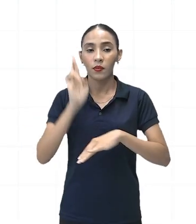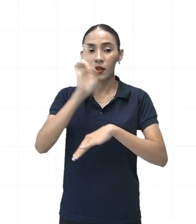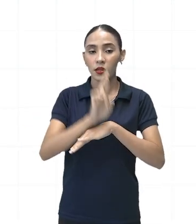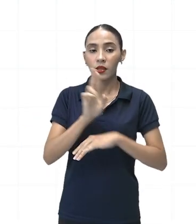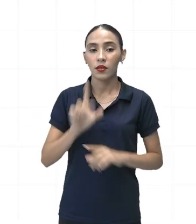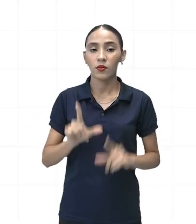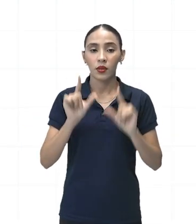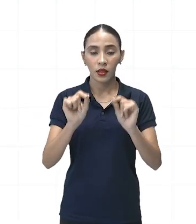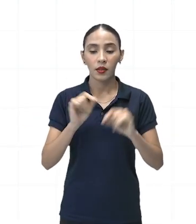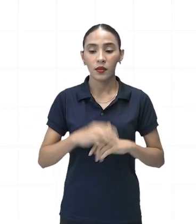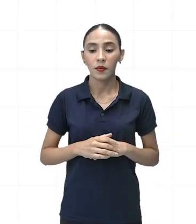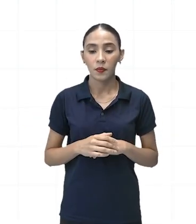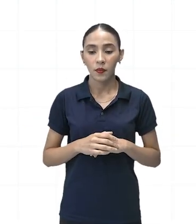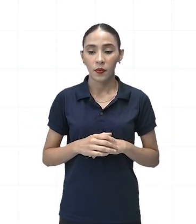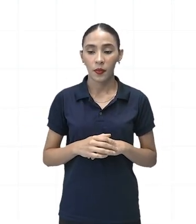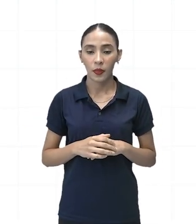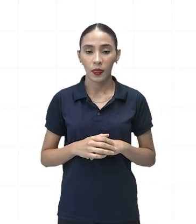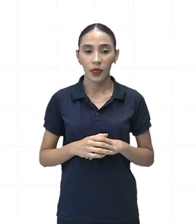representam